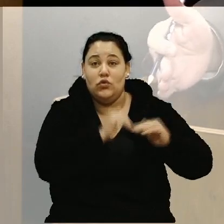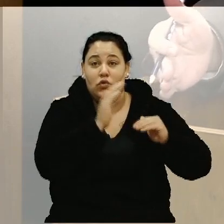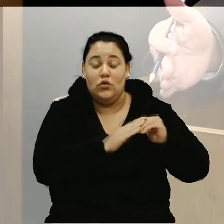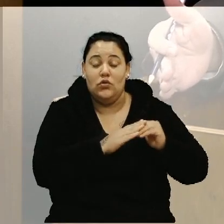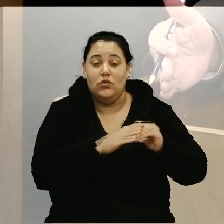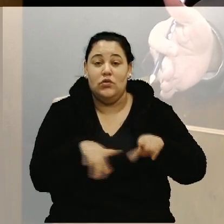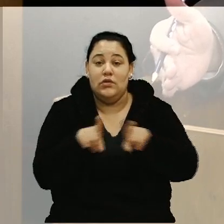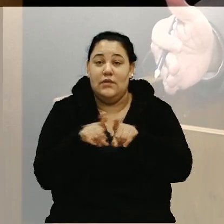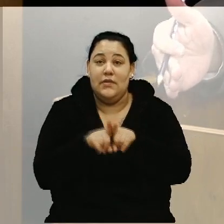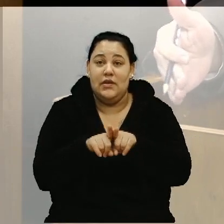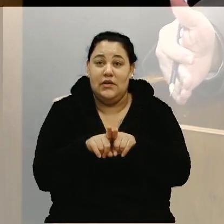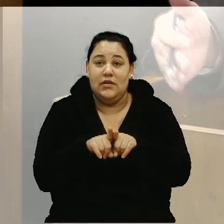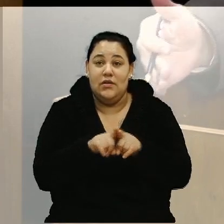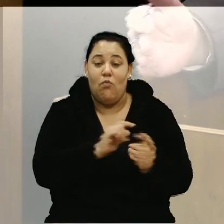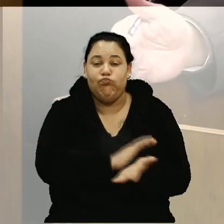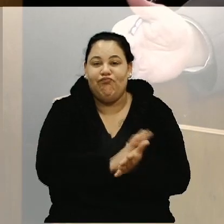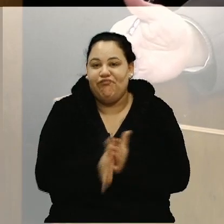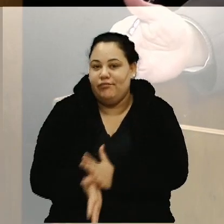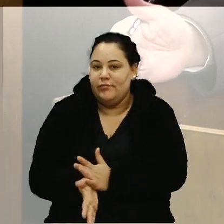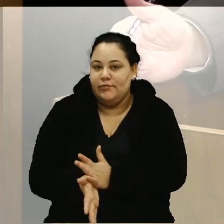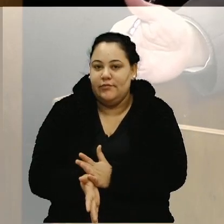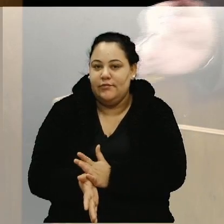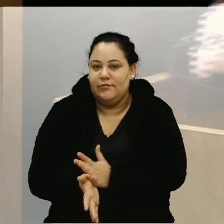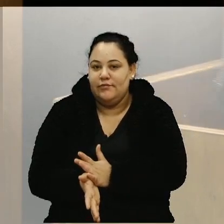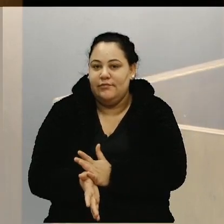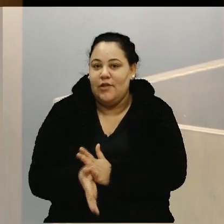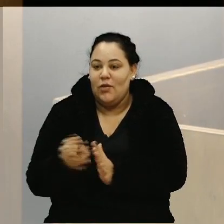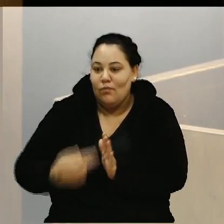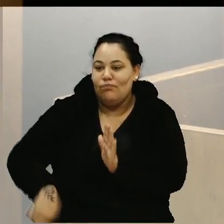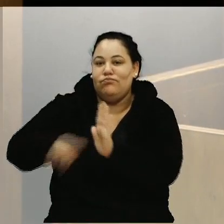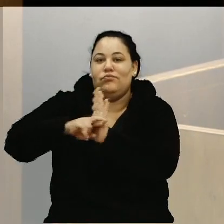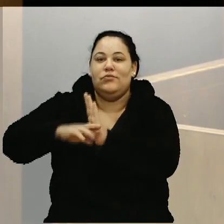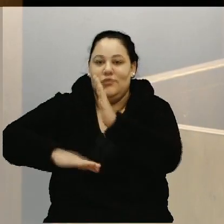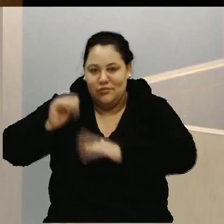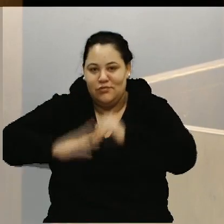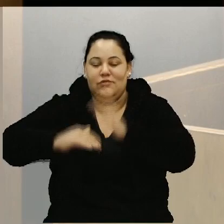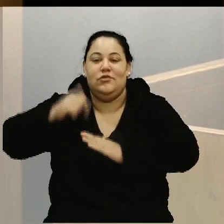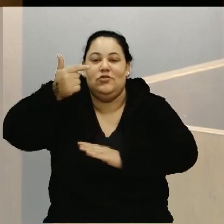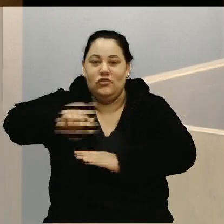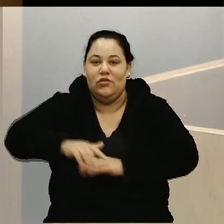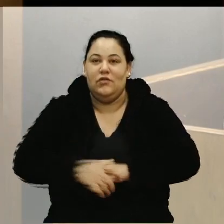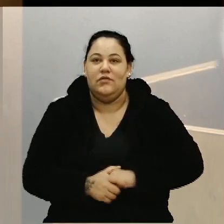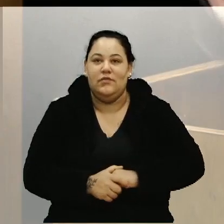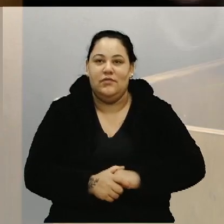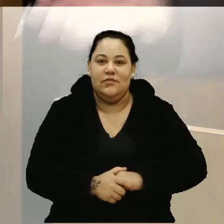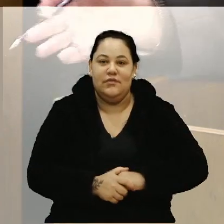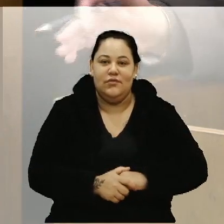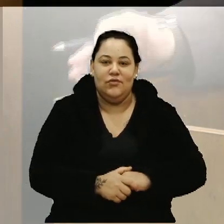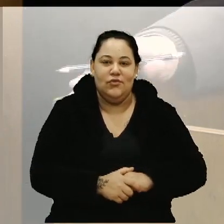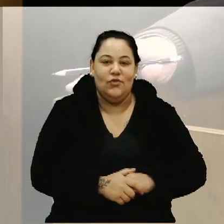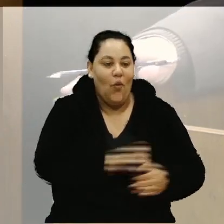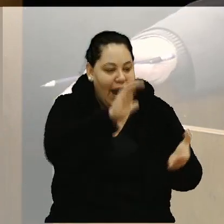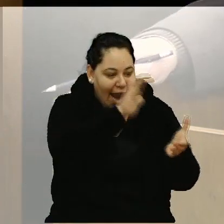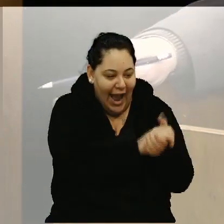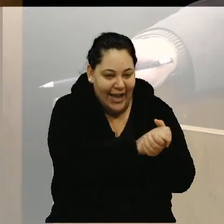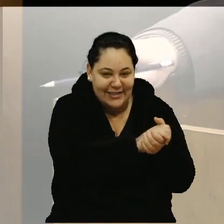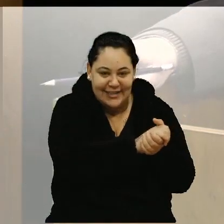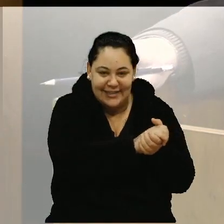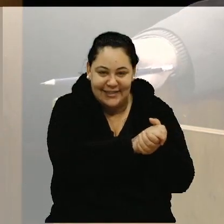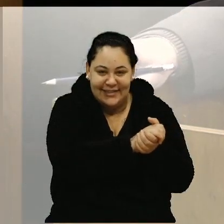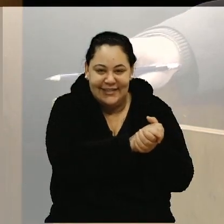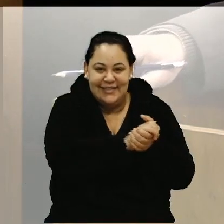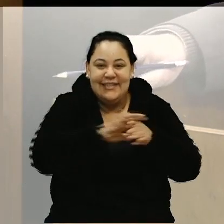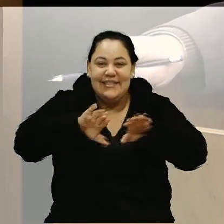existe a destruir, existe o reconstruir. Você constrói um casamento, vem o divórcio e aí você tem que reconstruir a